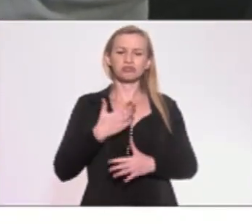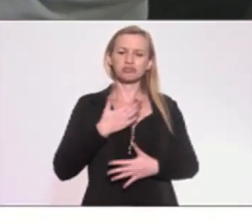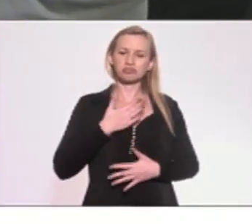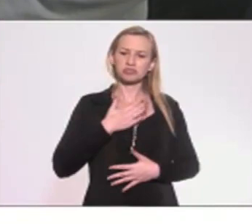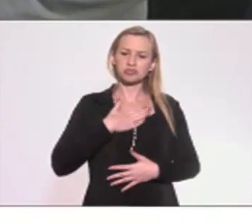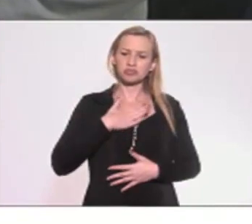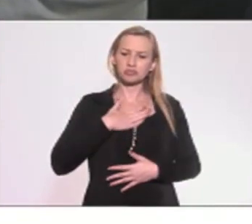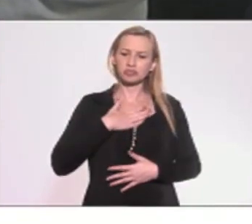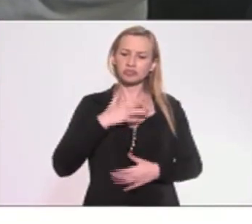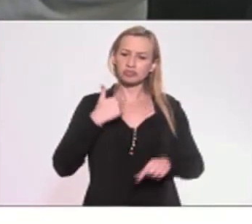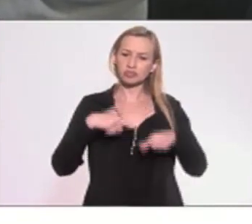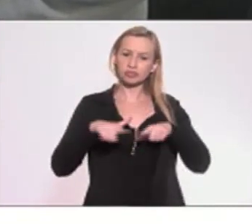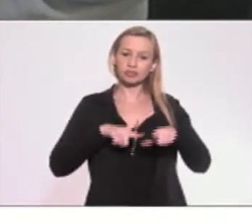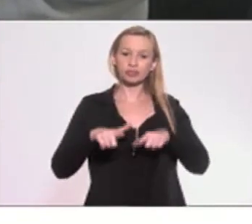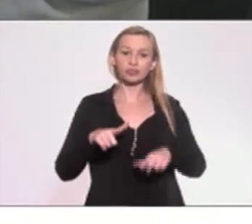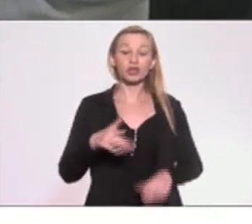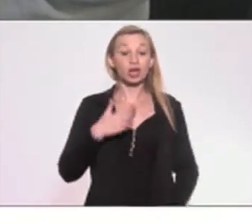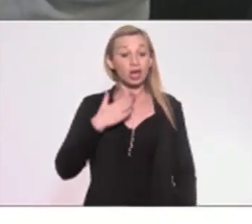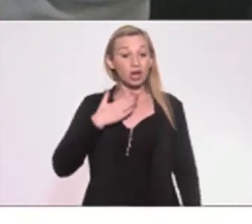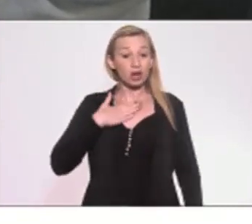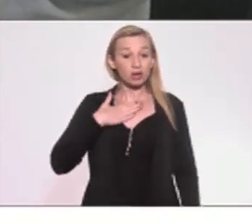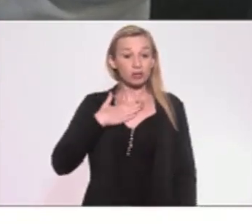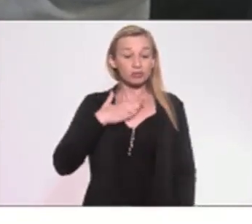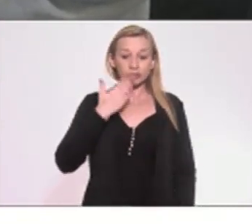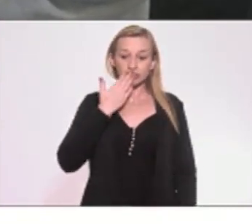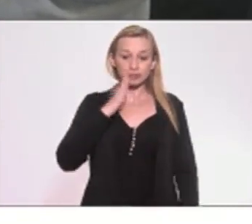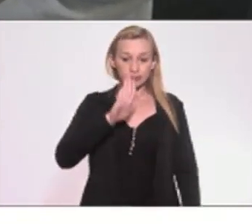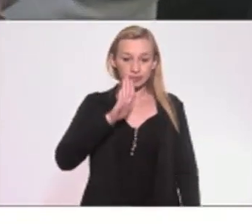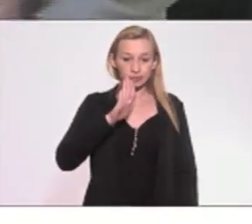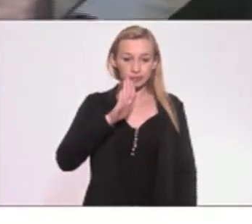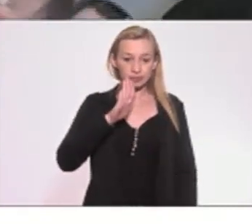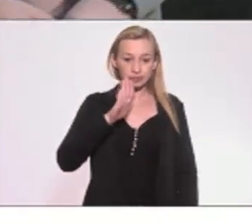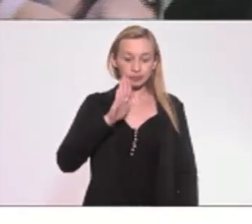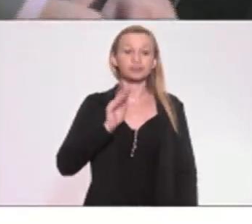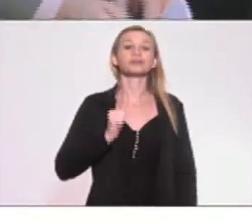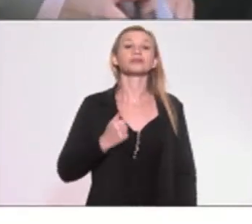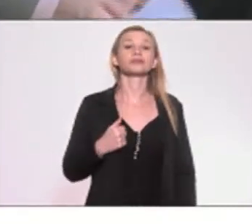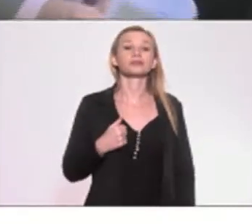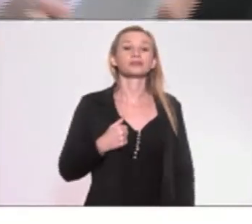eu jurei por uma carta maior que nós temos